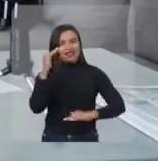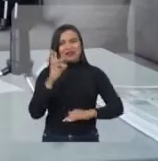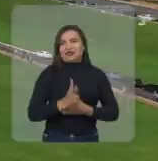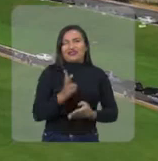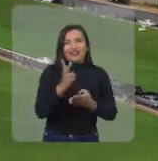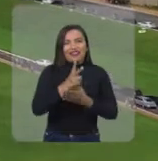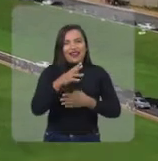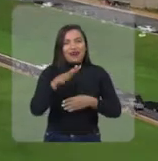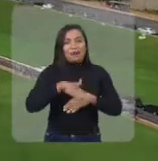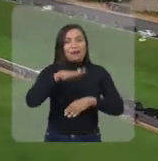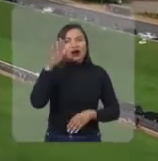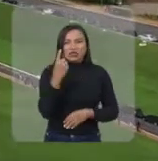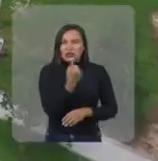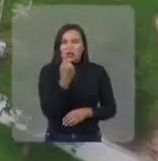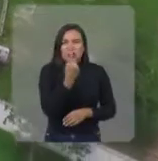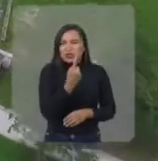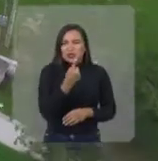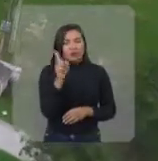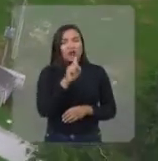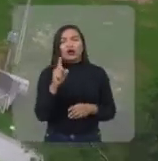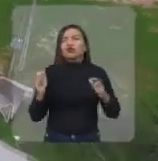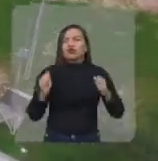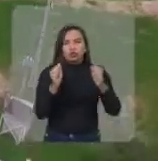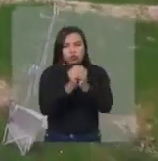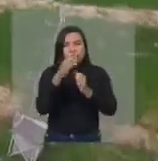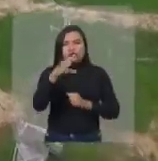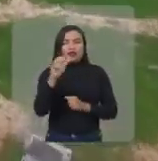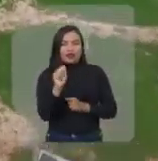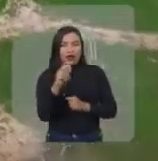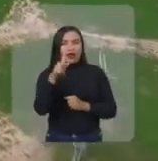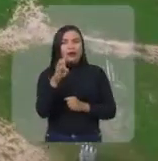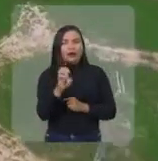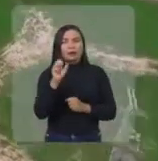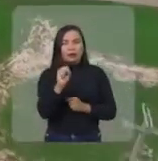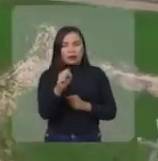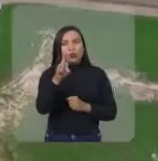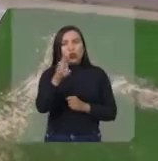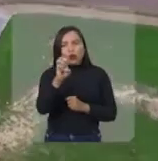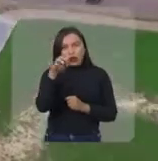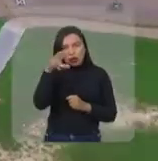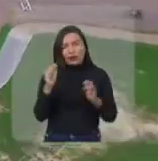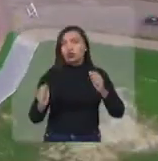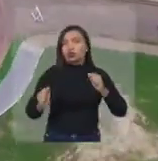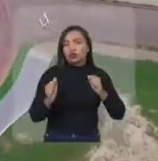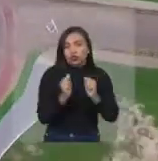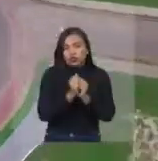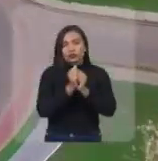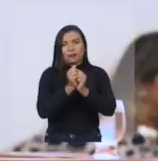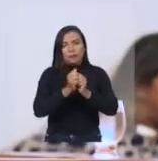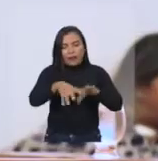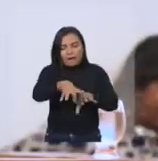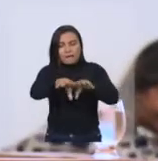sozinho. CAPES e UEMA unidas em prol da educação. Uma parceria que vai ampliar as oportunidades de formação